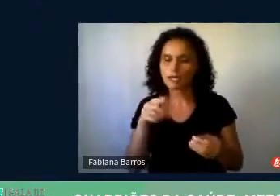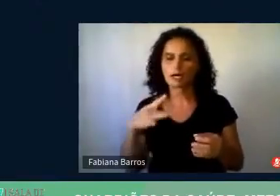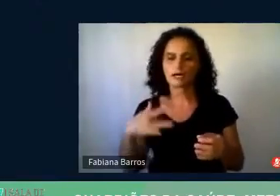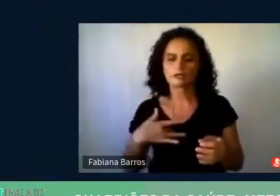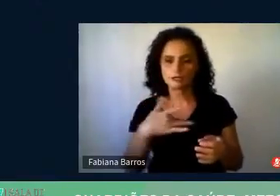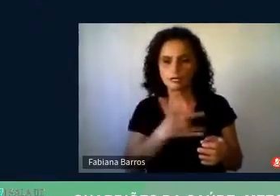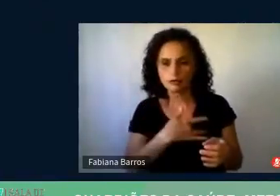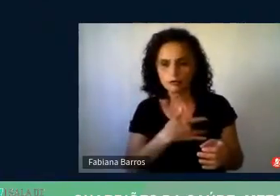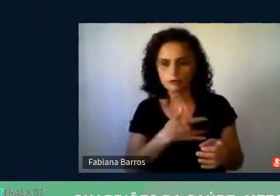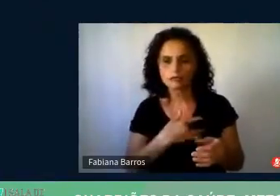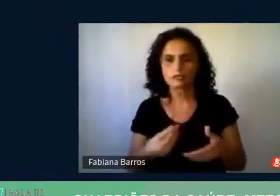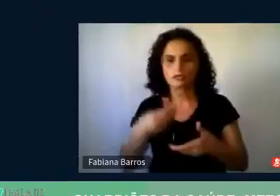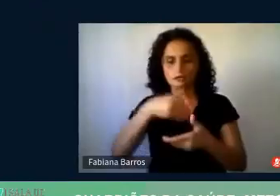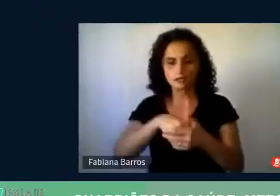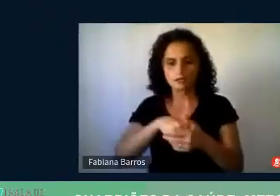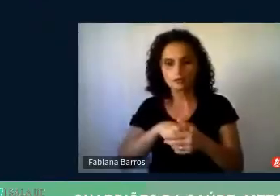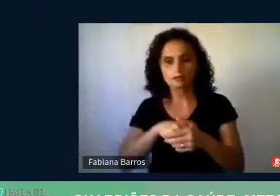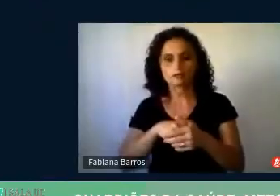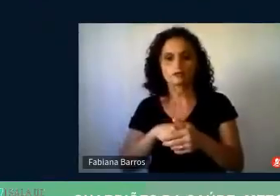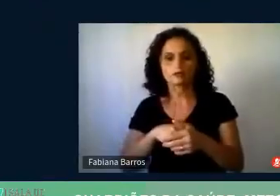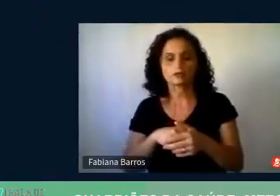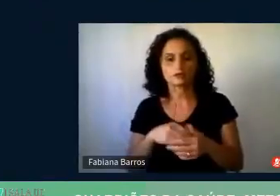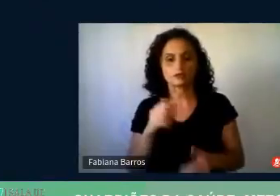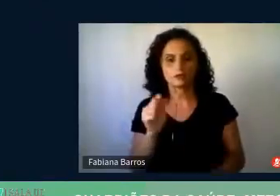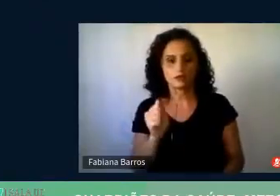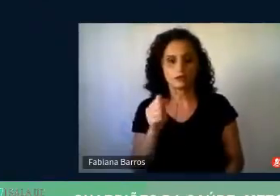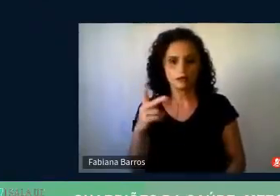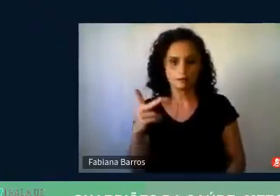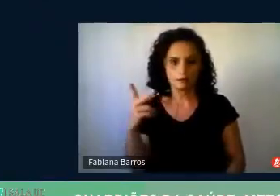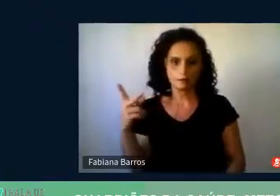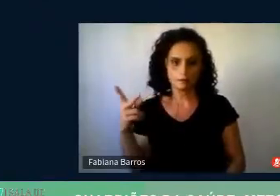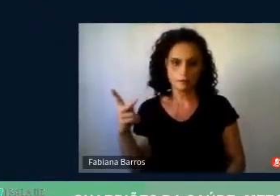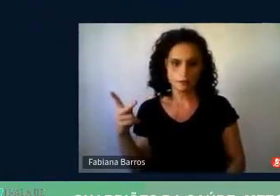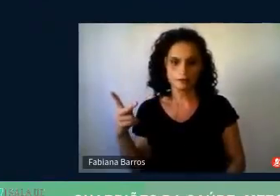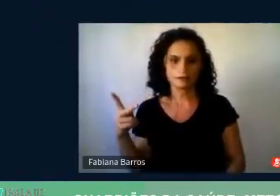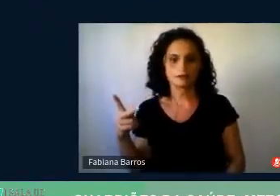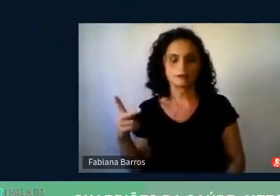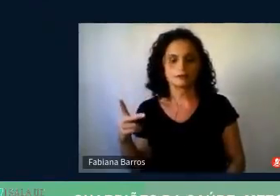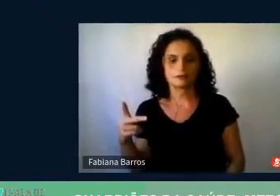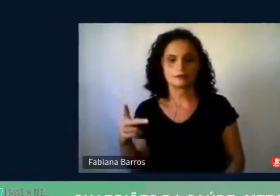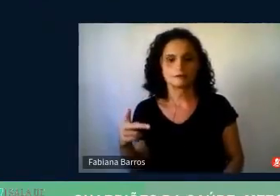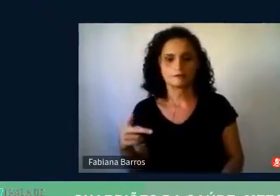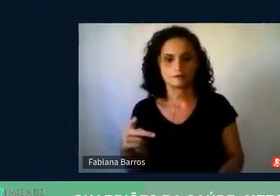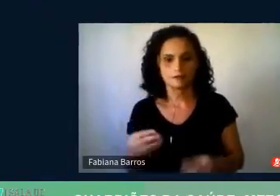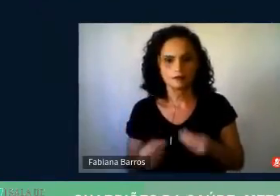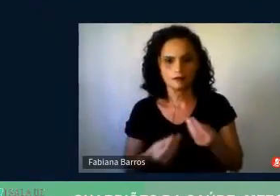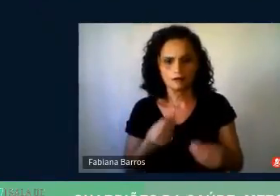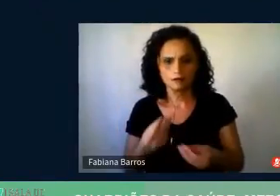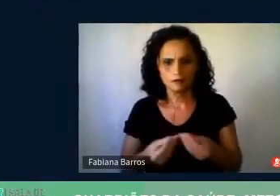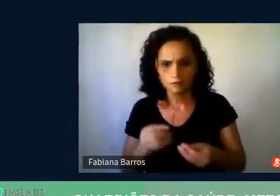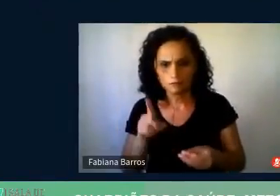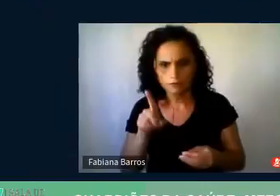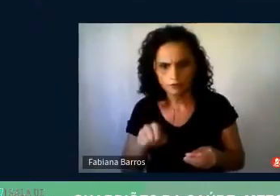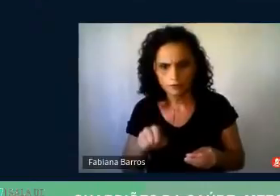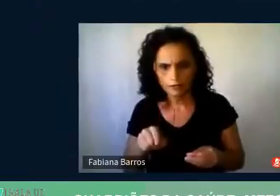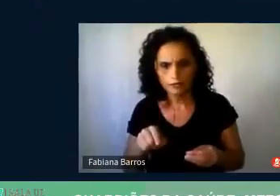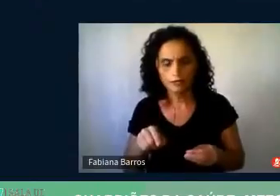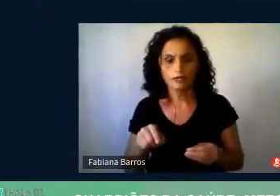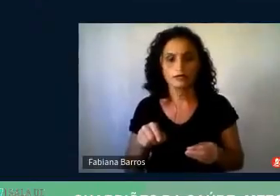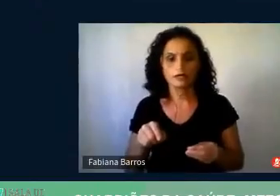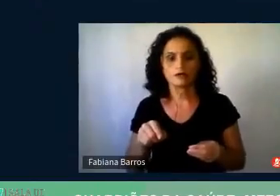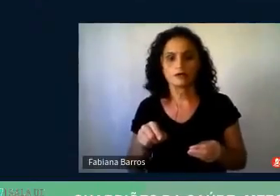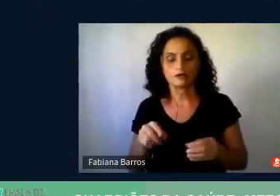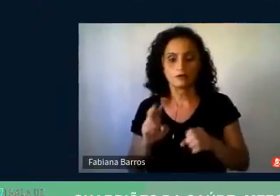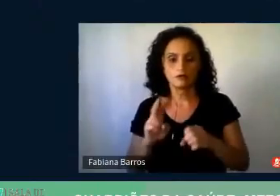que comunidade ela pertence. Então a gente monitora qual é o comportamento do vírus em Brasília, mas a gente monitora também o comportamento